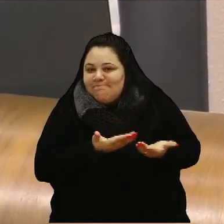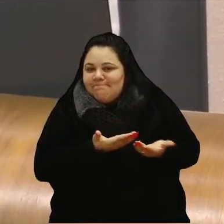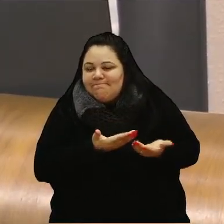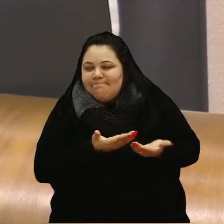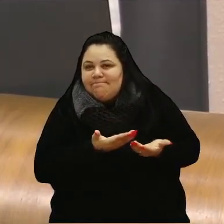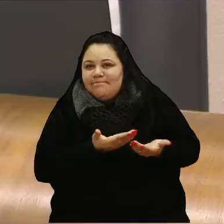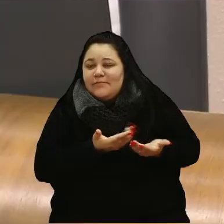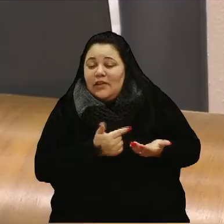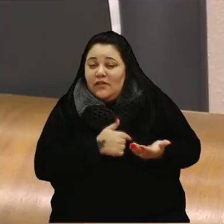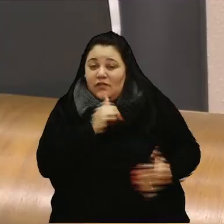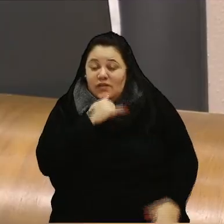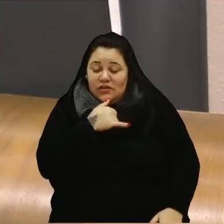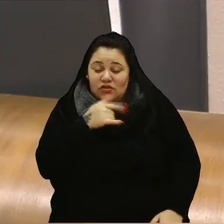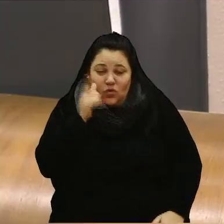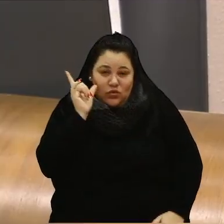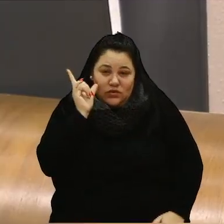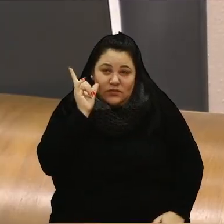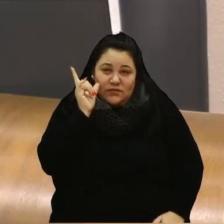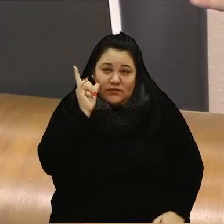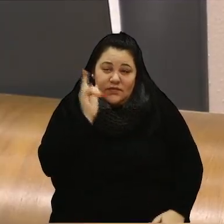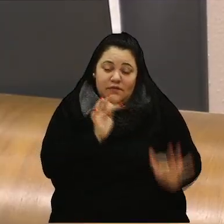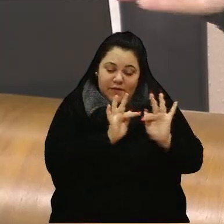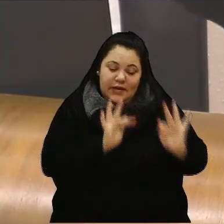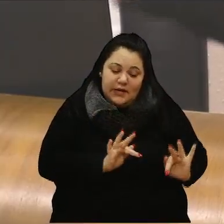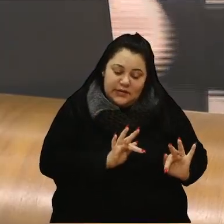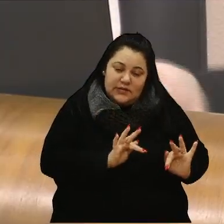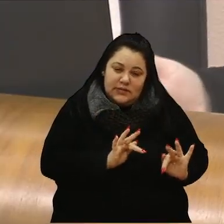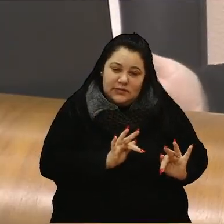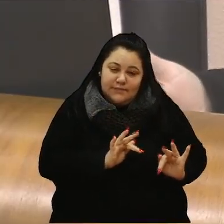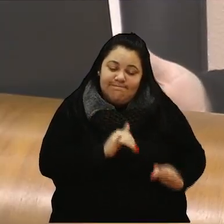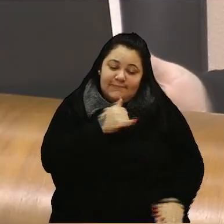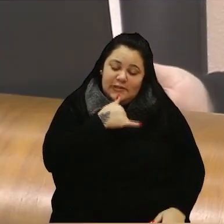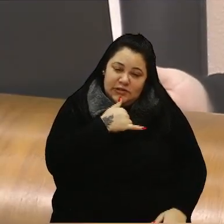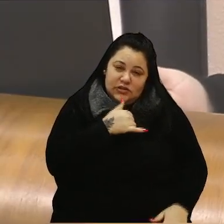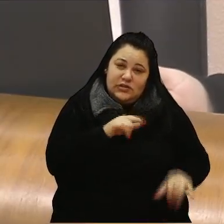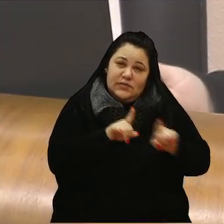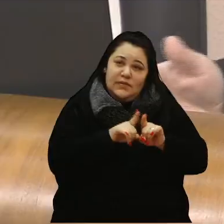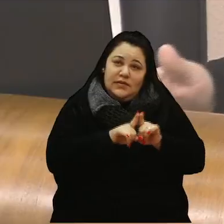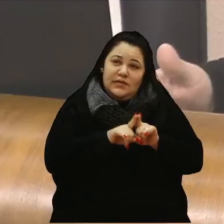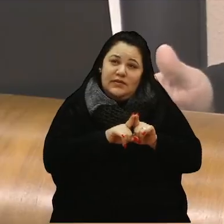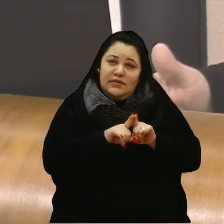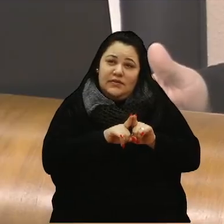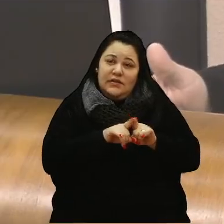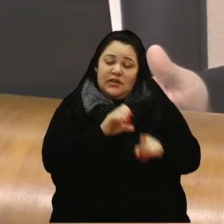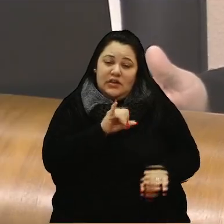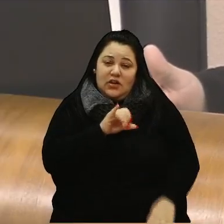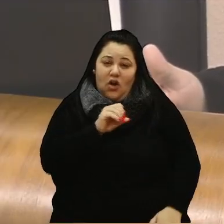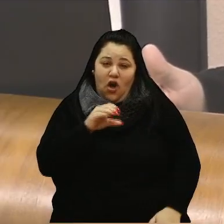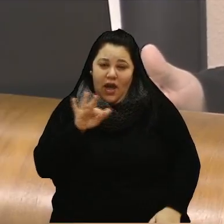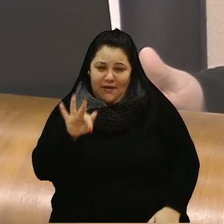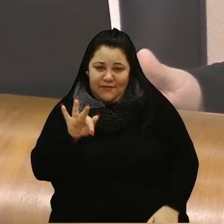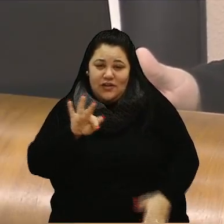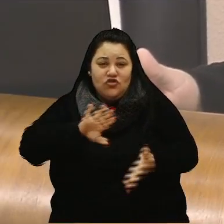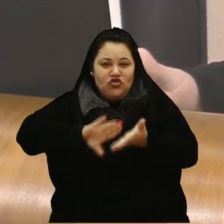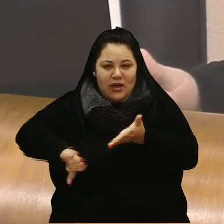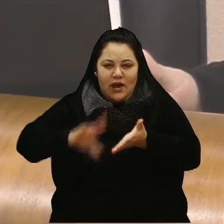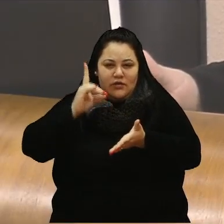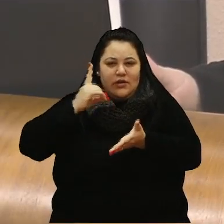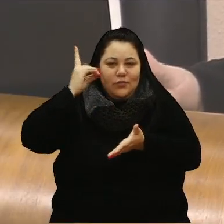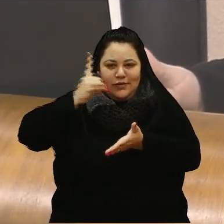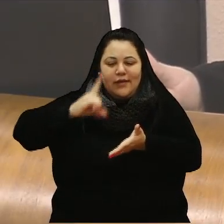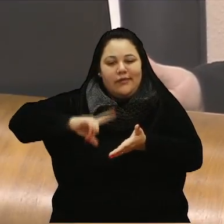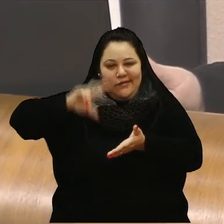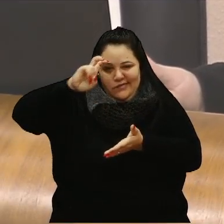eu fico triste ontem, né? Feliz e triste. Primeiro, feliz que a questão do IOF foi derrubada, né? Os deputados foram